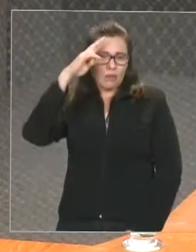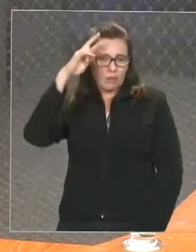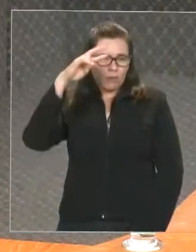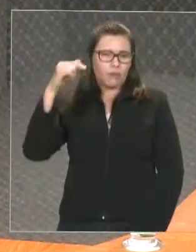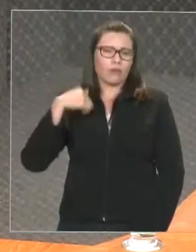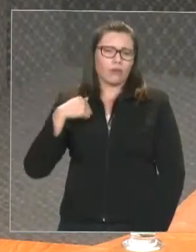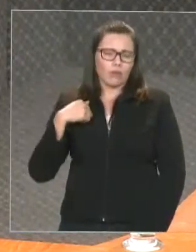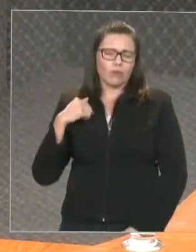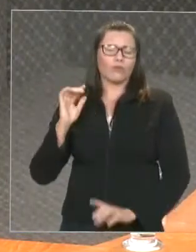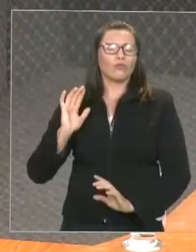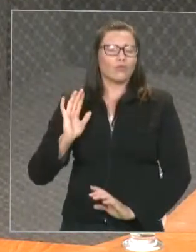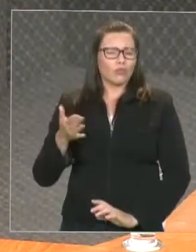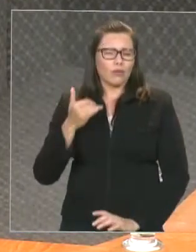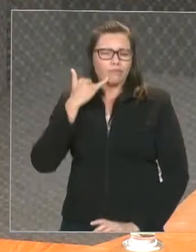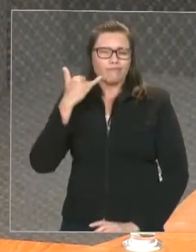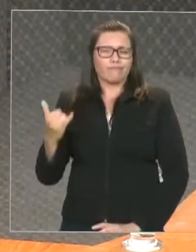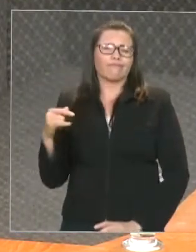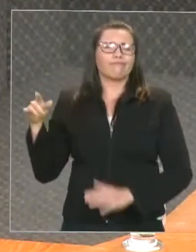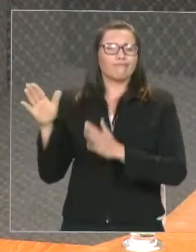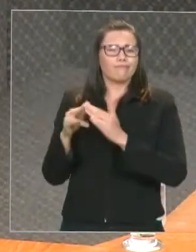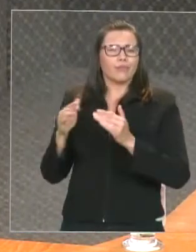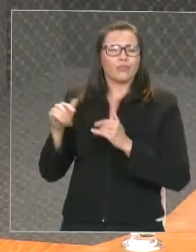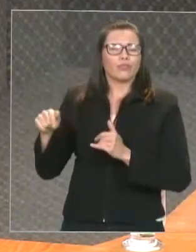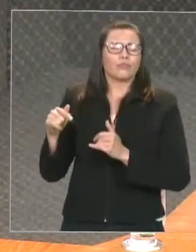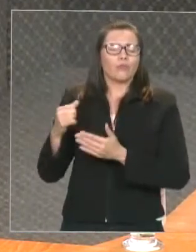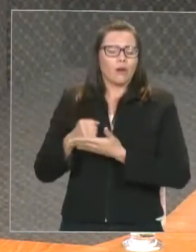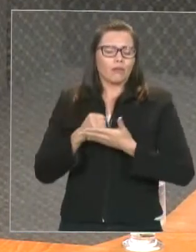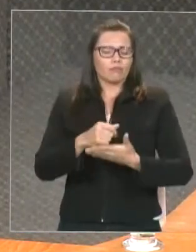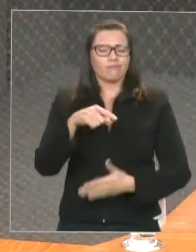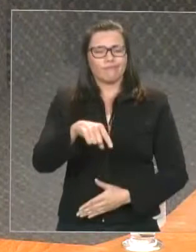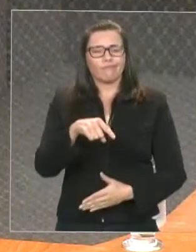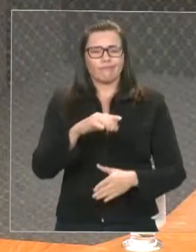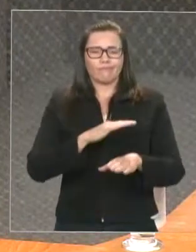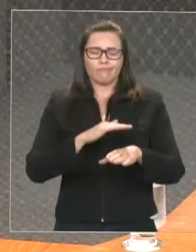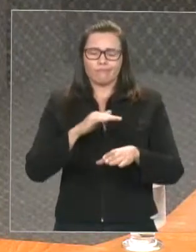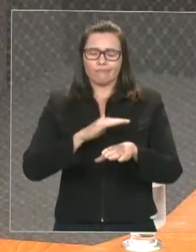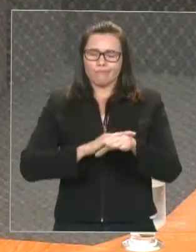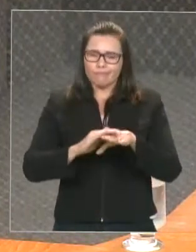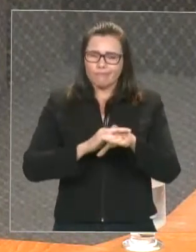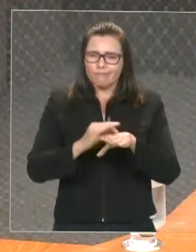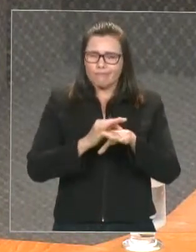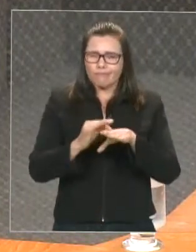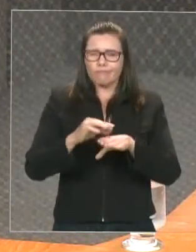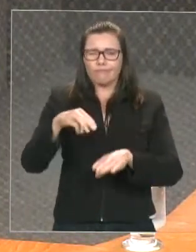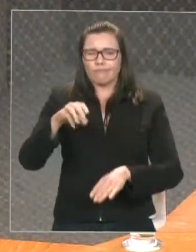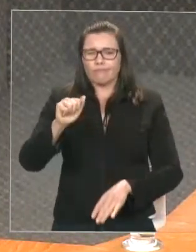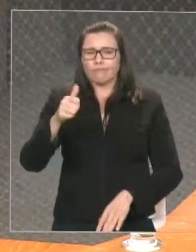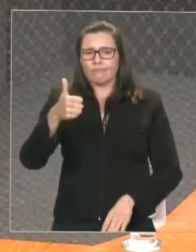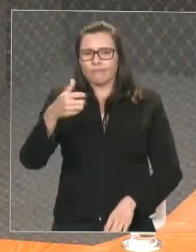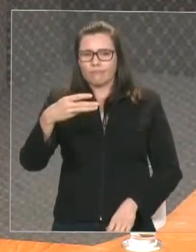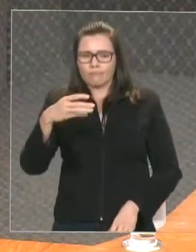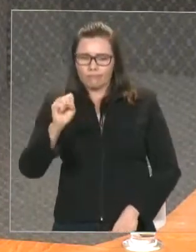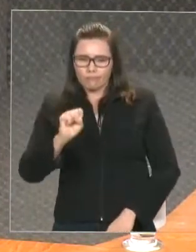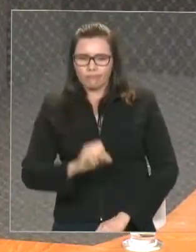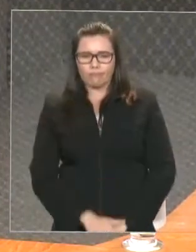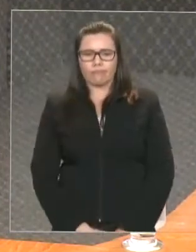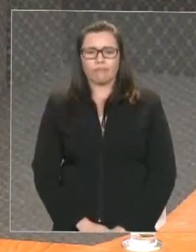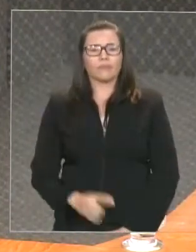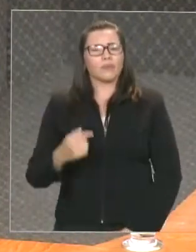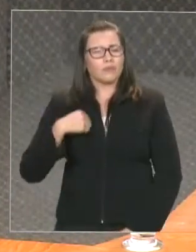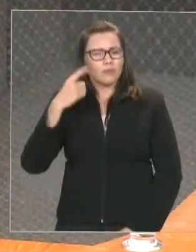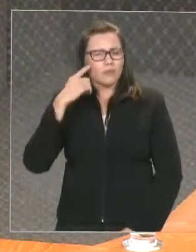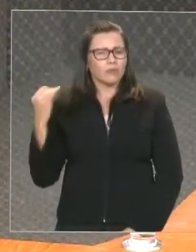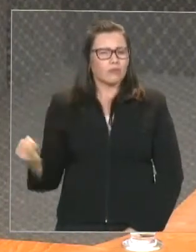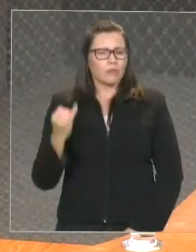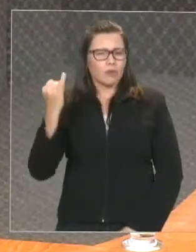da MA-138 no município de Estreito. Isso é importante porque reconhece o nosso trabalho aqui nesta casa, na tribuna,